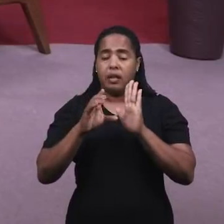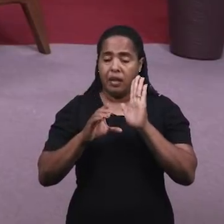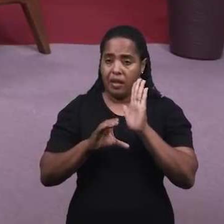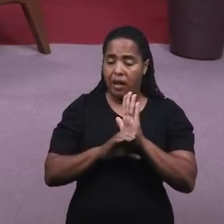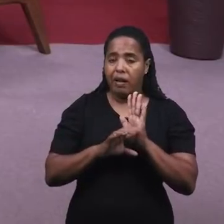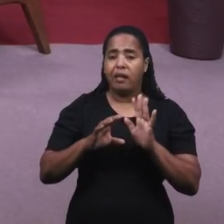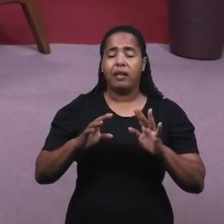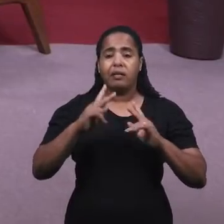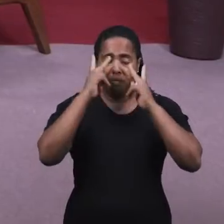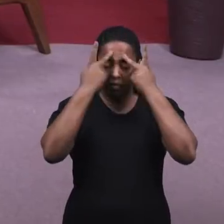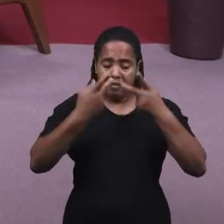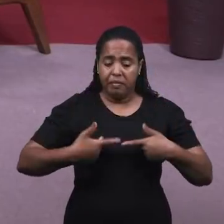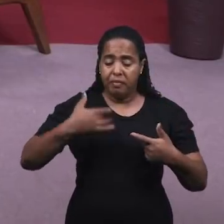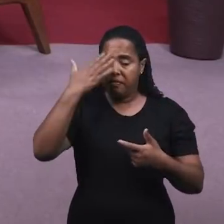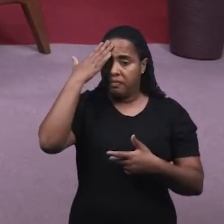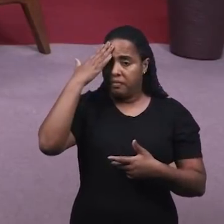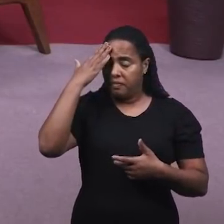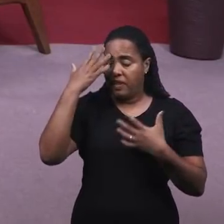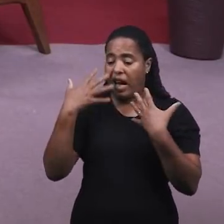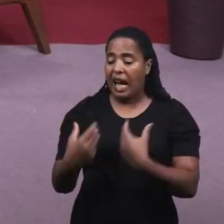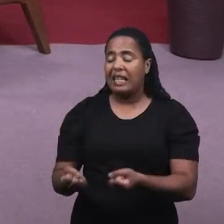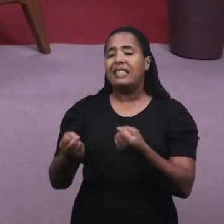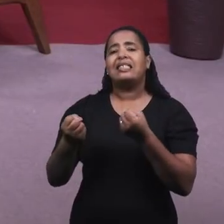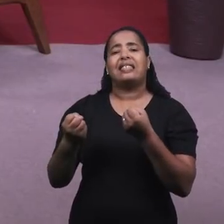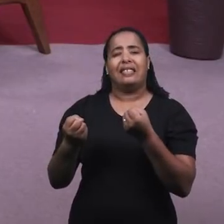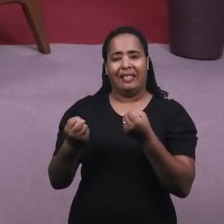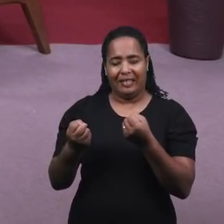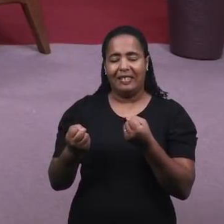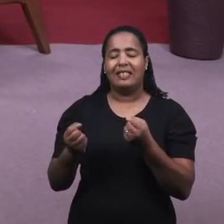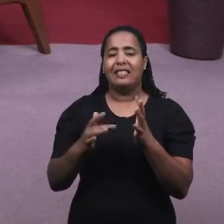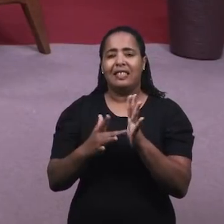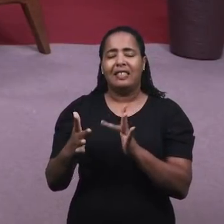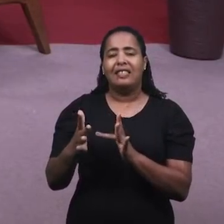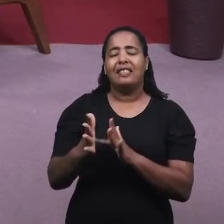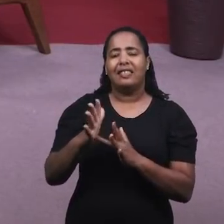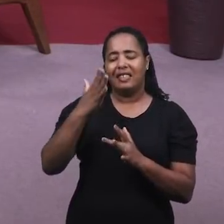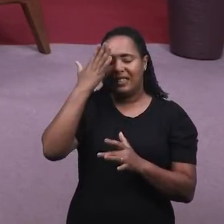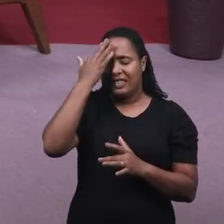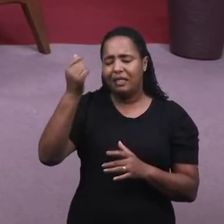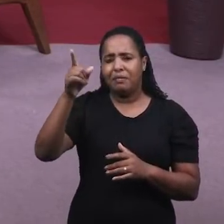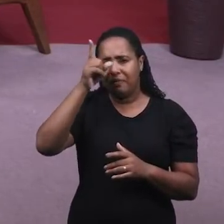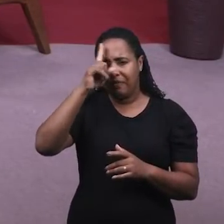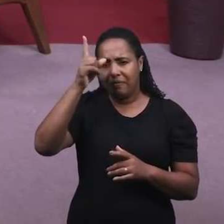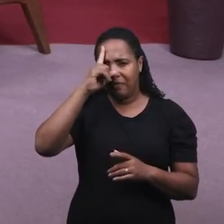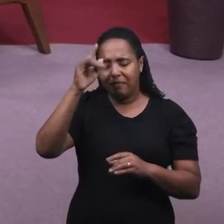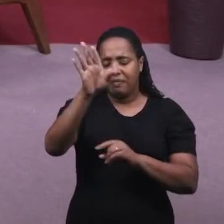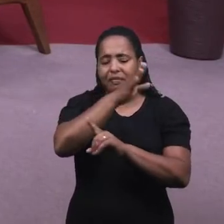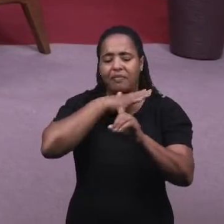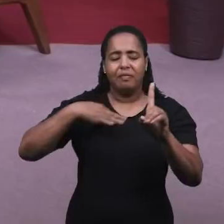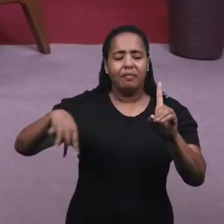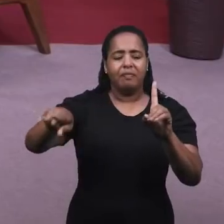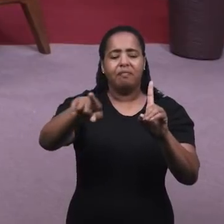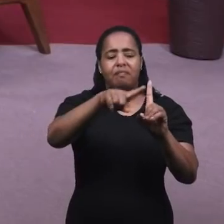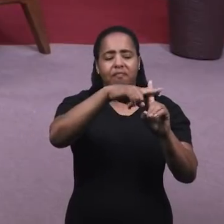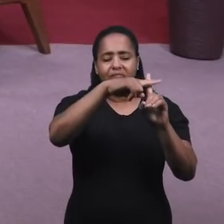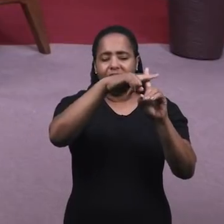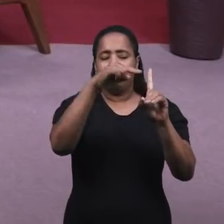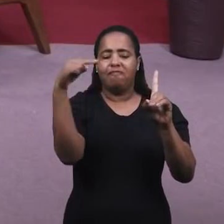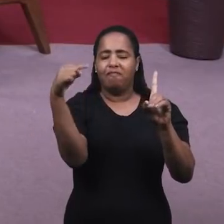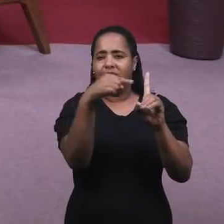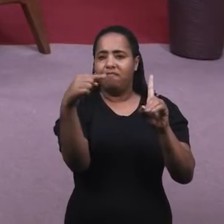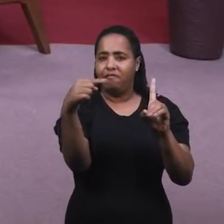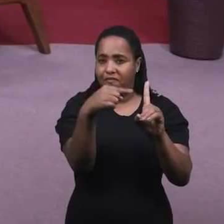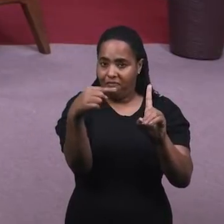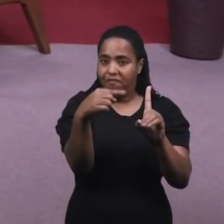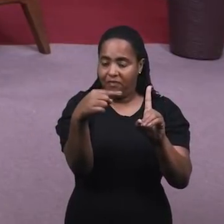reconhecer todos os dias o sacrifício ou o valor do sacrifício feito pelo Senhor Jesus